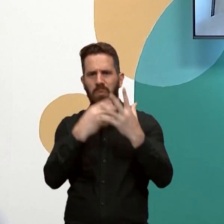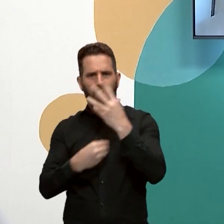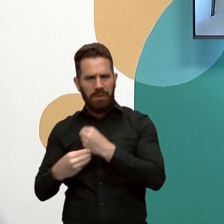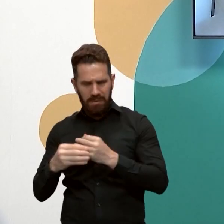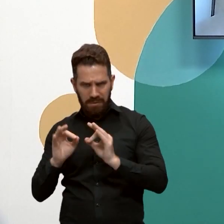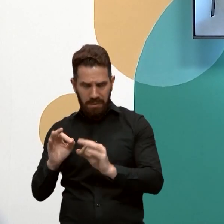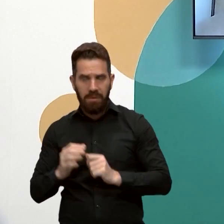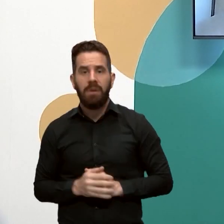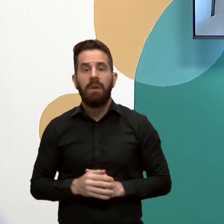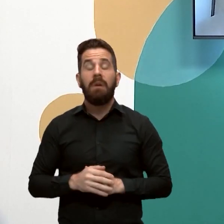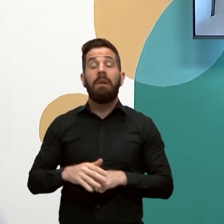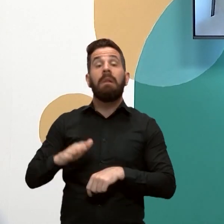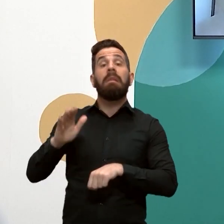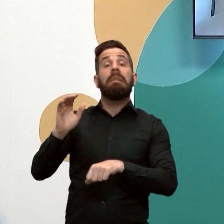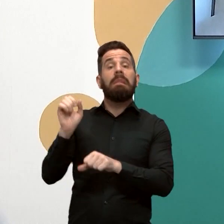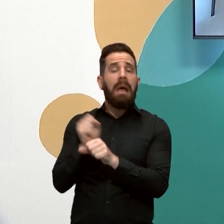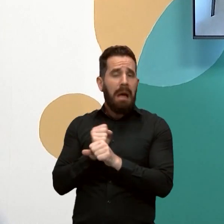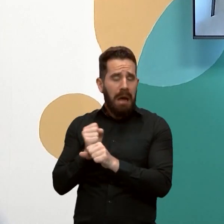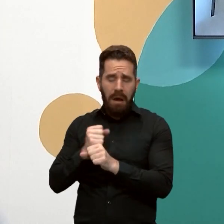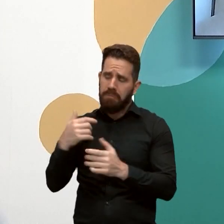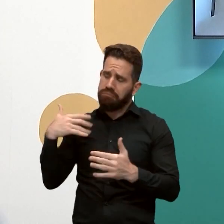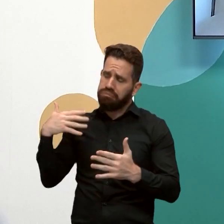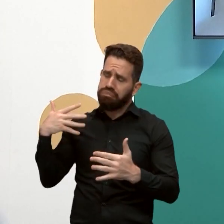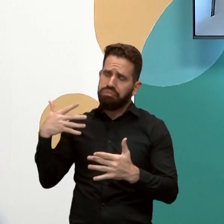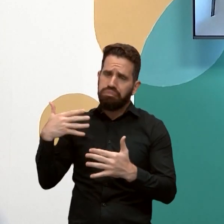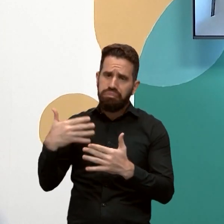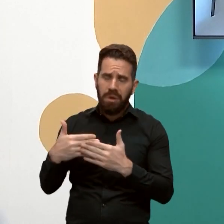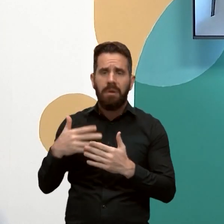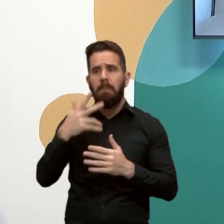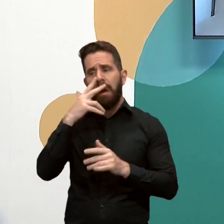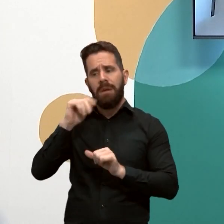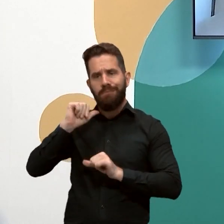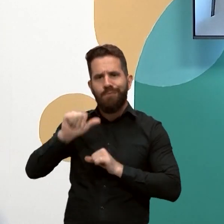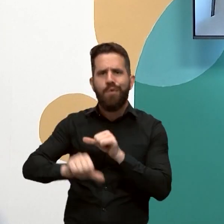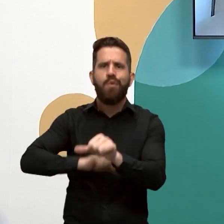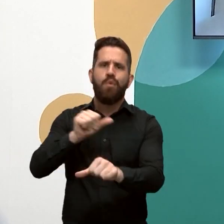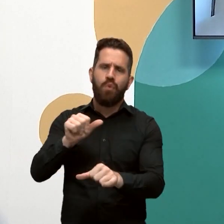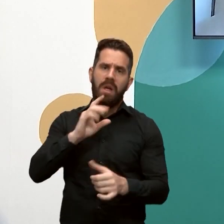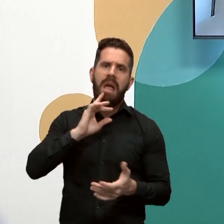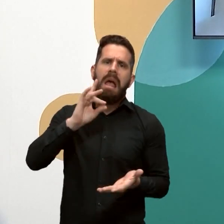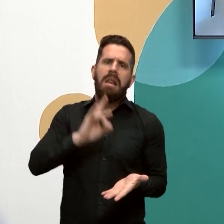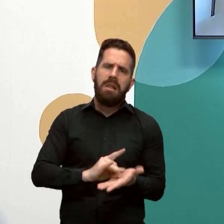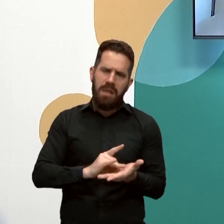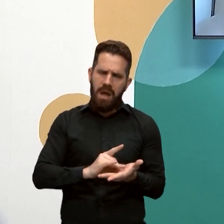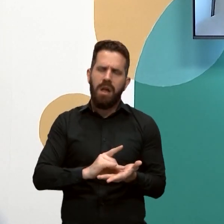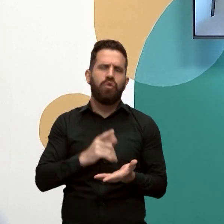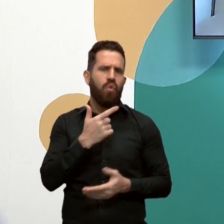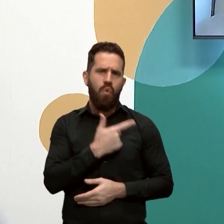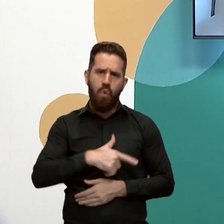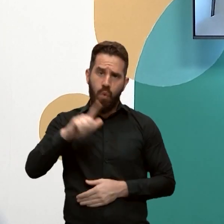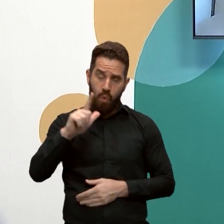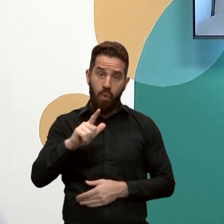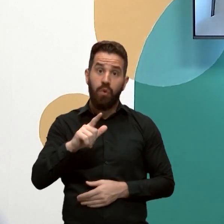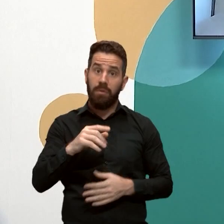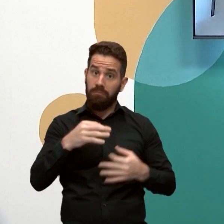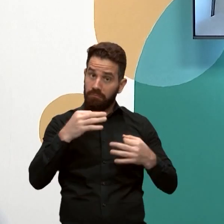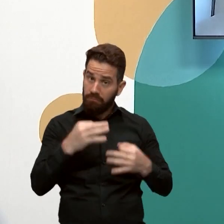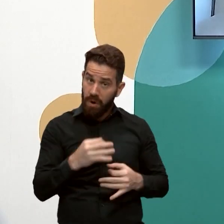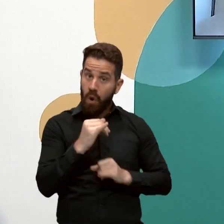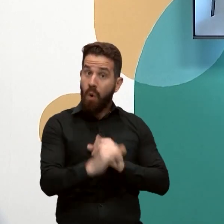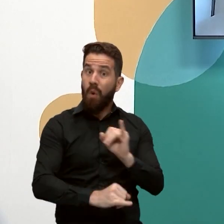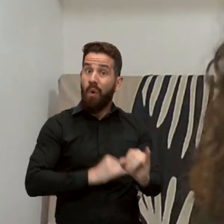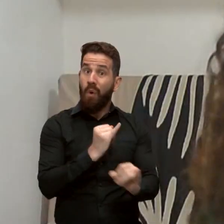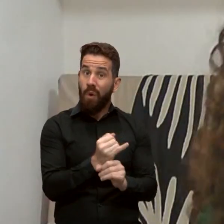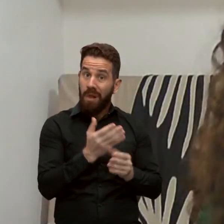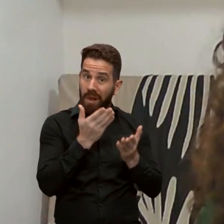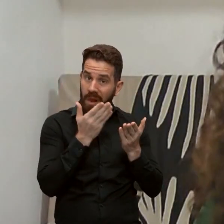foi adaptando essa revista para a realidade da Pró-Reitoria. Hoje ela é uma revista online, é um periódico